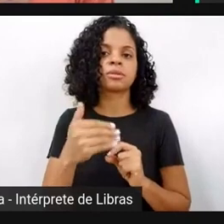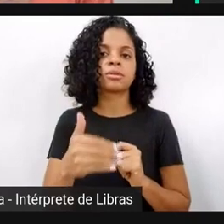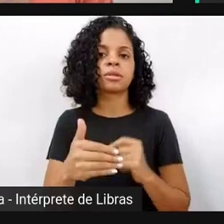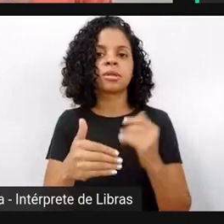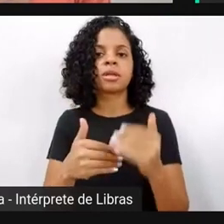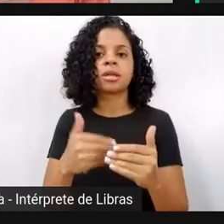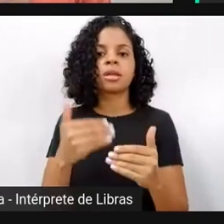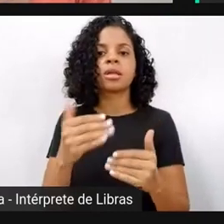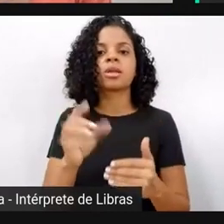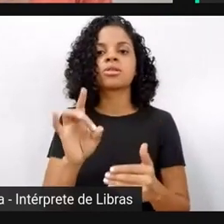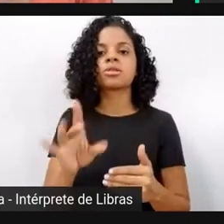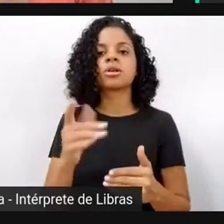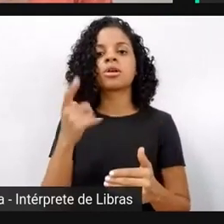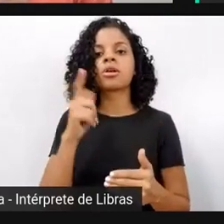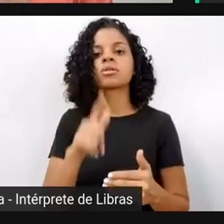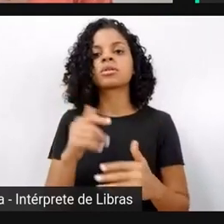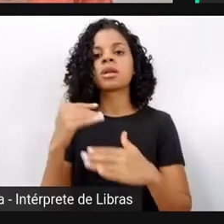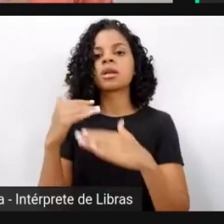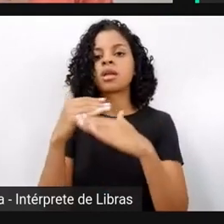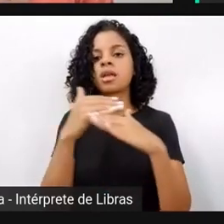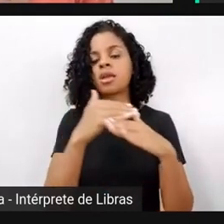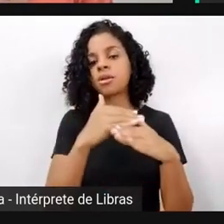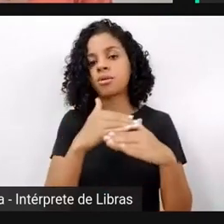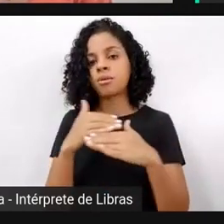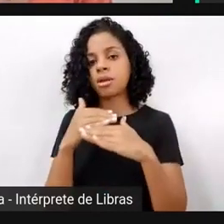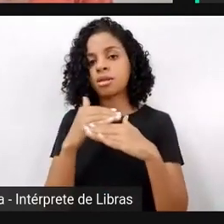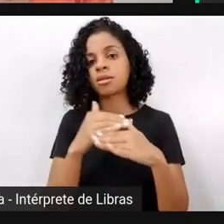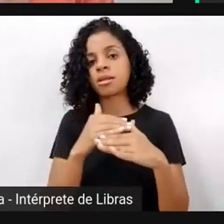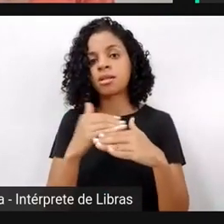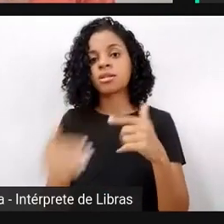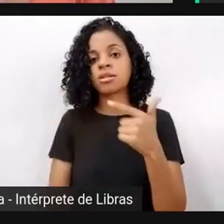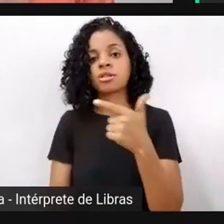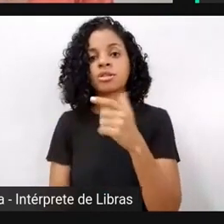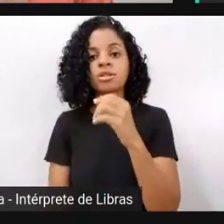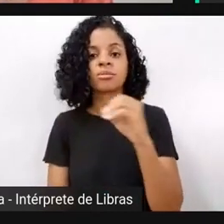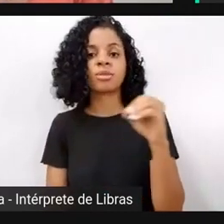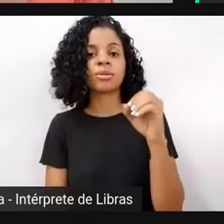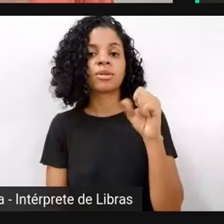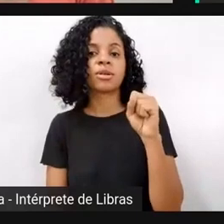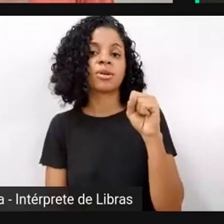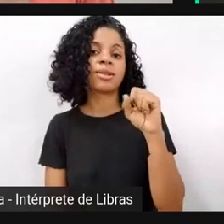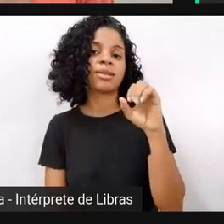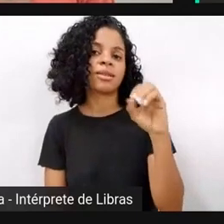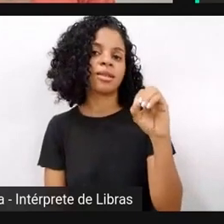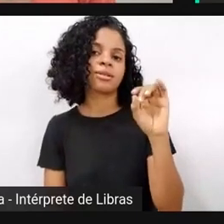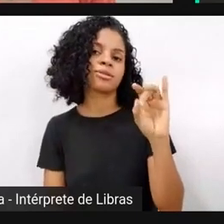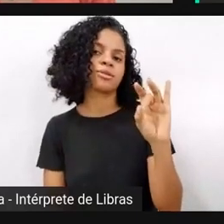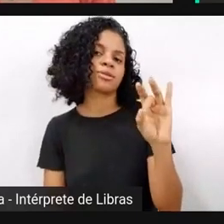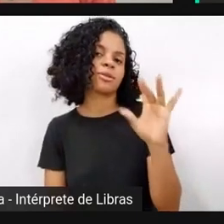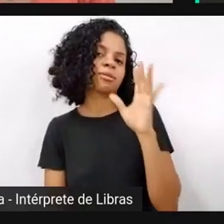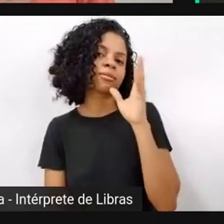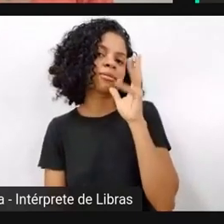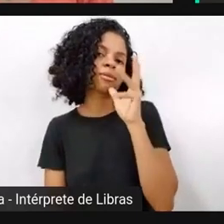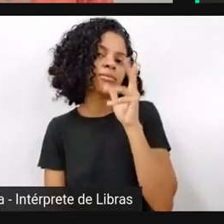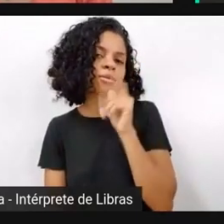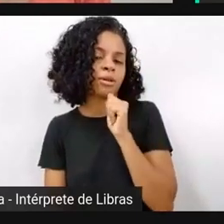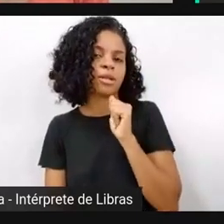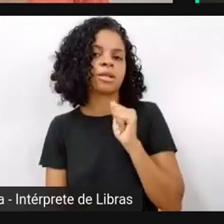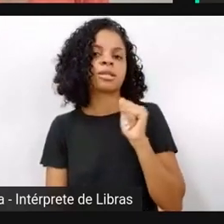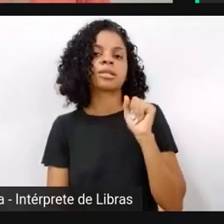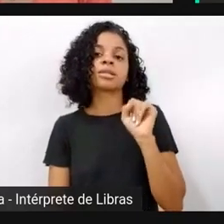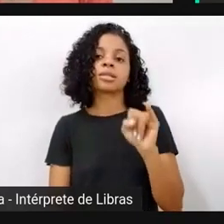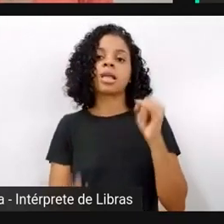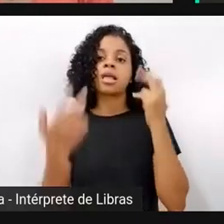a equidade e a paridade de gênero nos espaços políticos em 2080. Então, seguir um ritmo natural e orgânico,